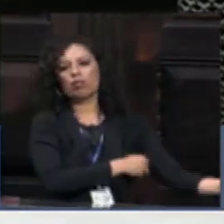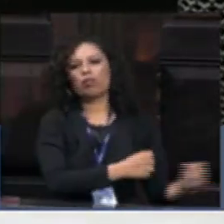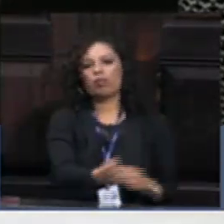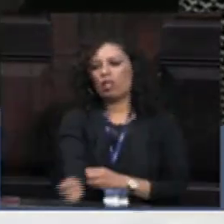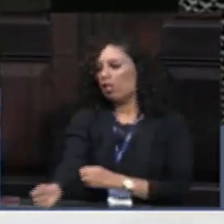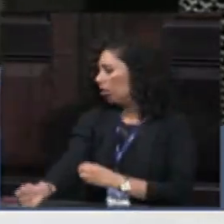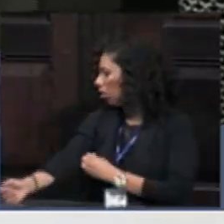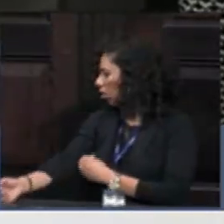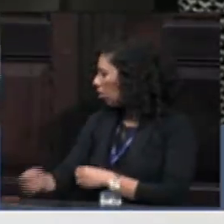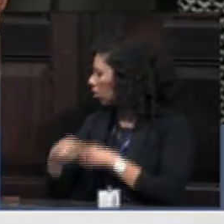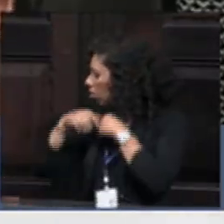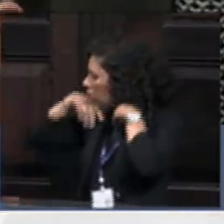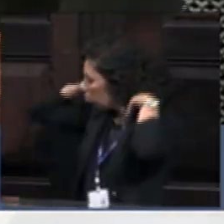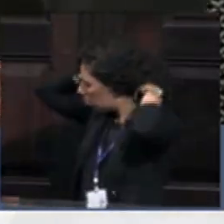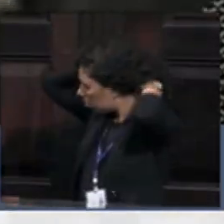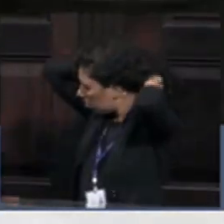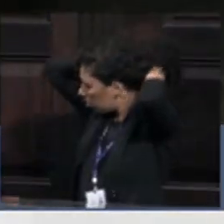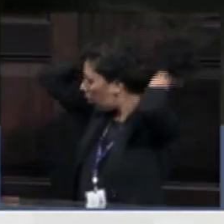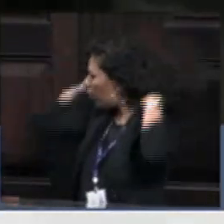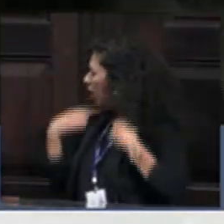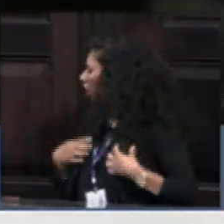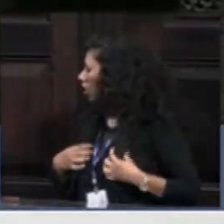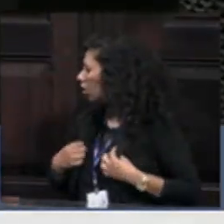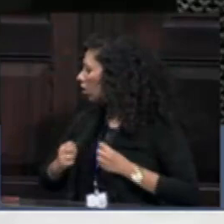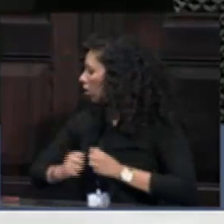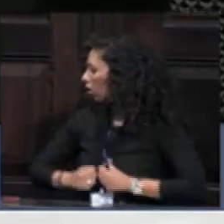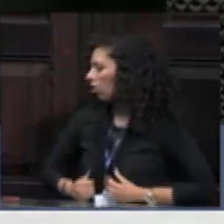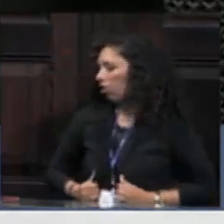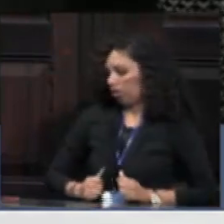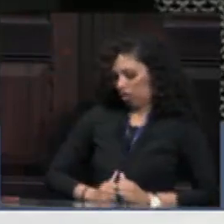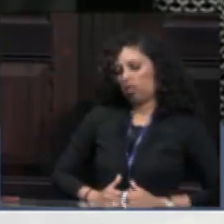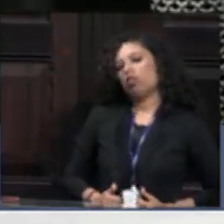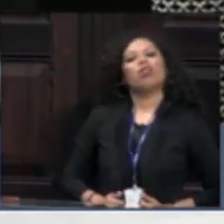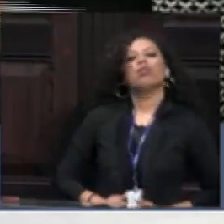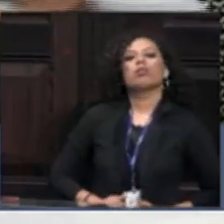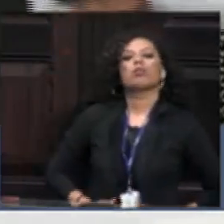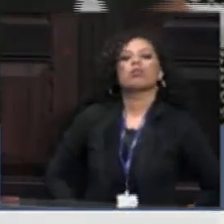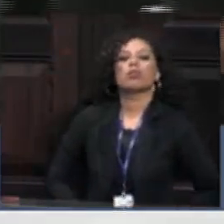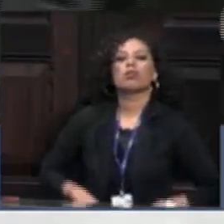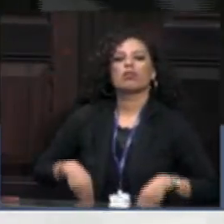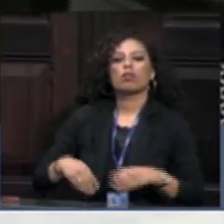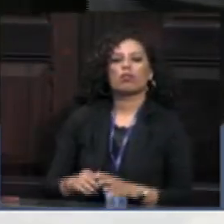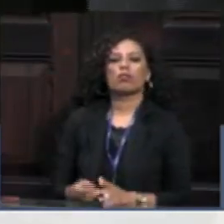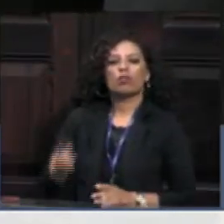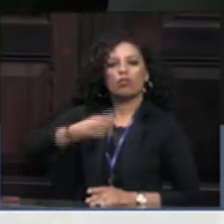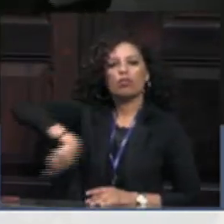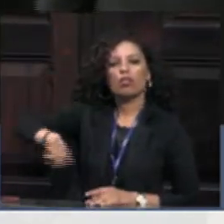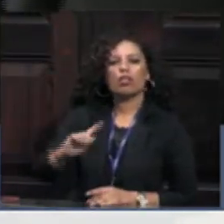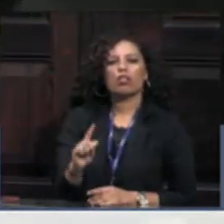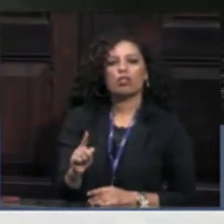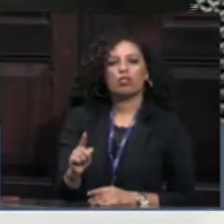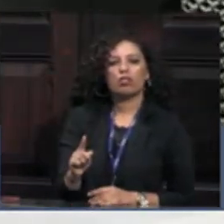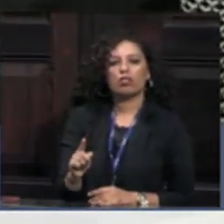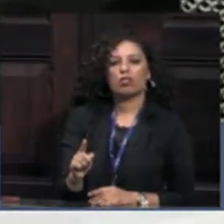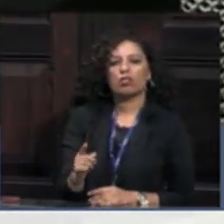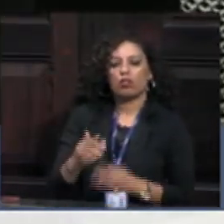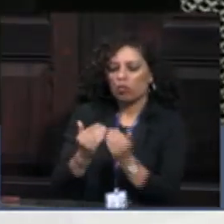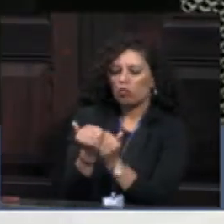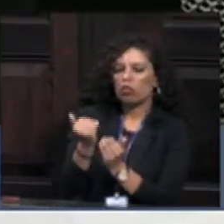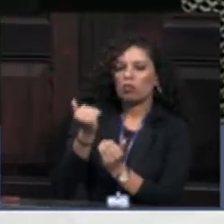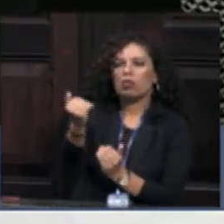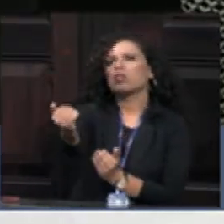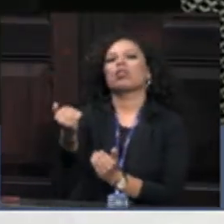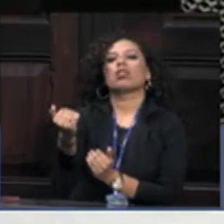de forma nenhuma podemos concordar com o que se pretende nessa casa. Nós, já no